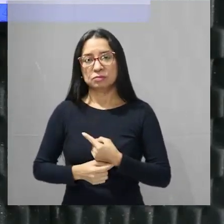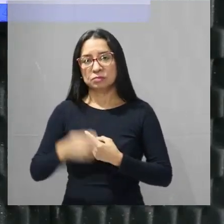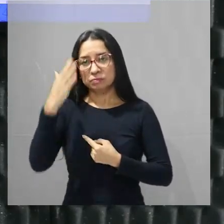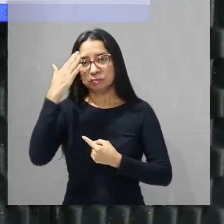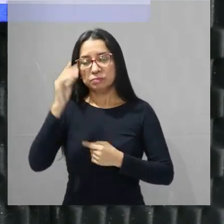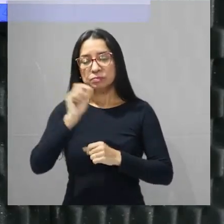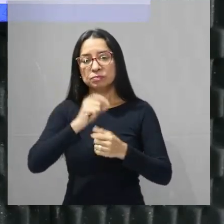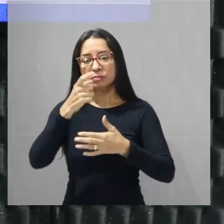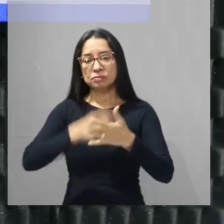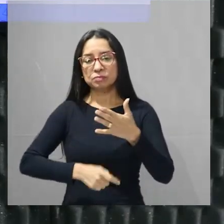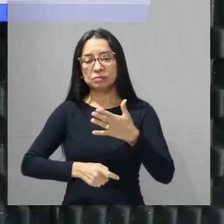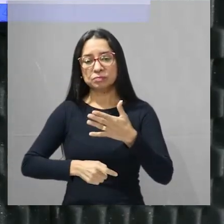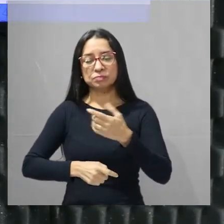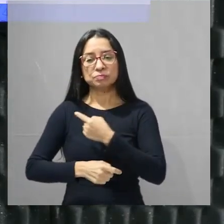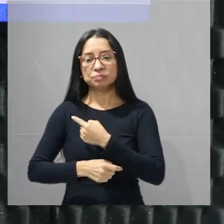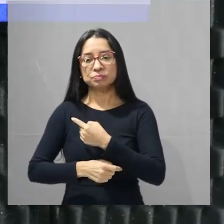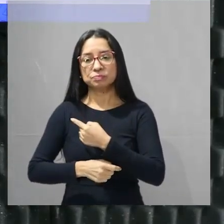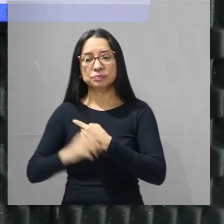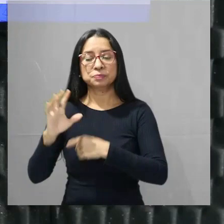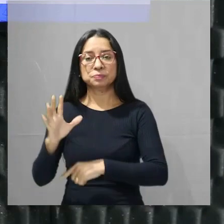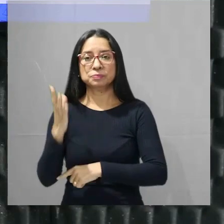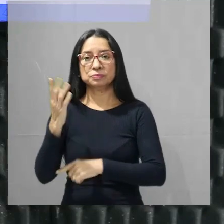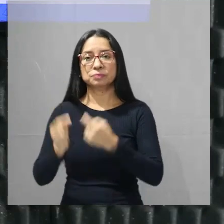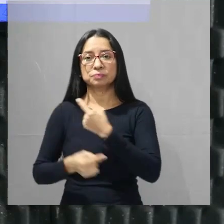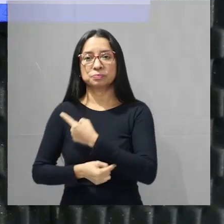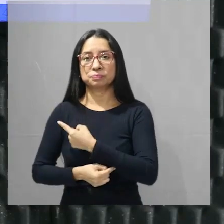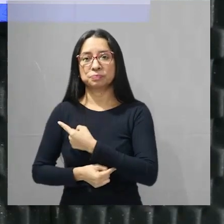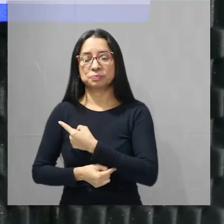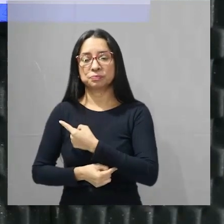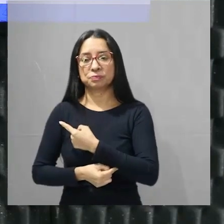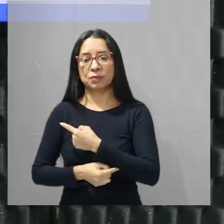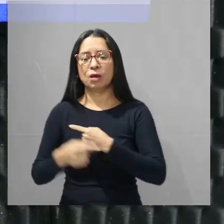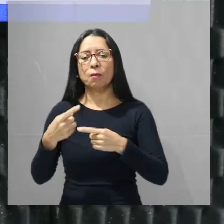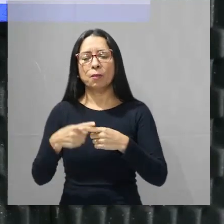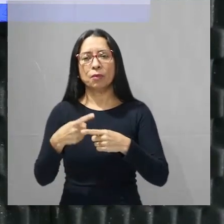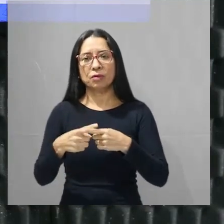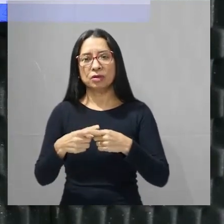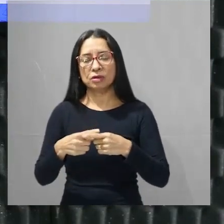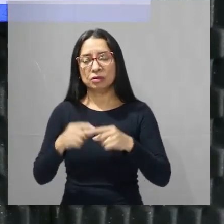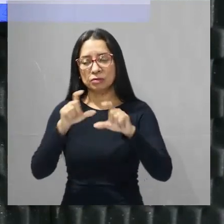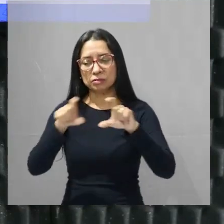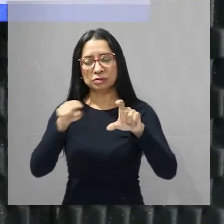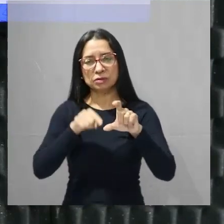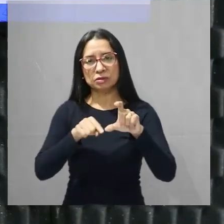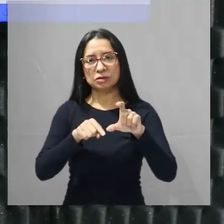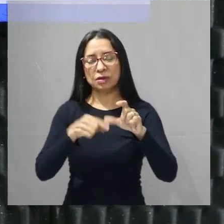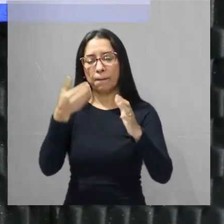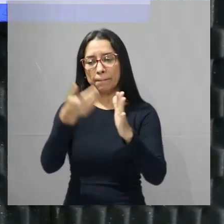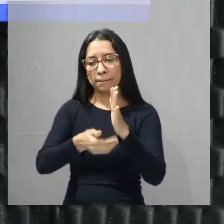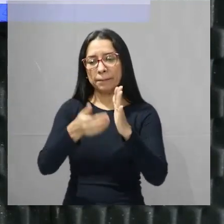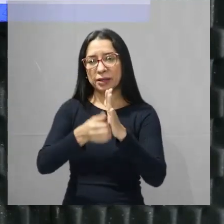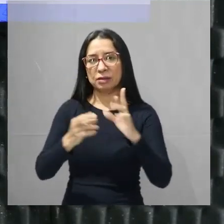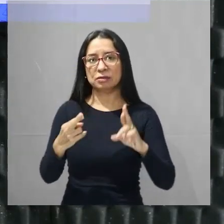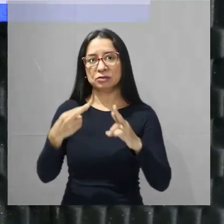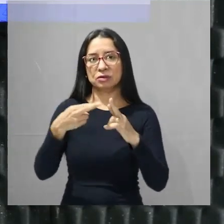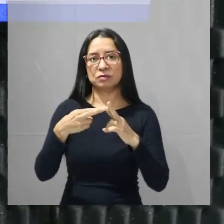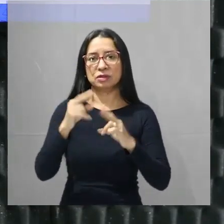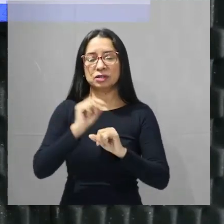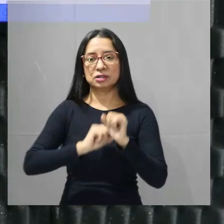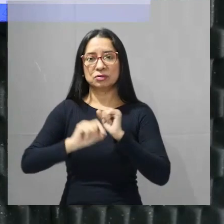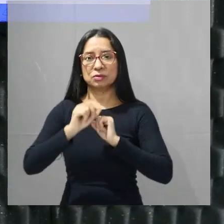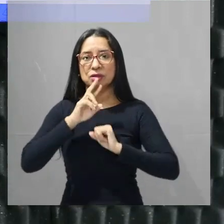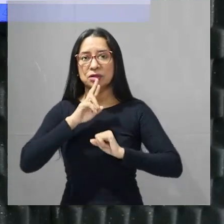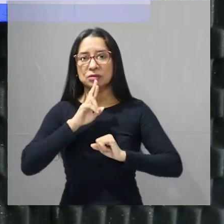Entendendo o texto, então, essa situação aqui, galera, tá? Ela foi causada por quê? Isso aqui que ele está falando, essa perda de referência, é a